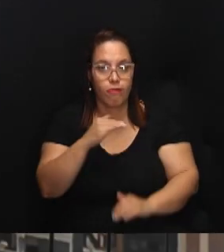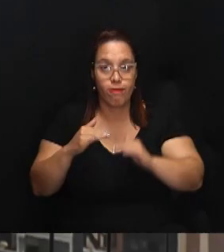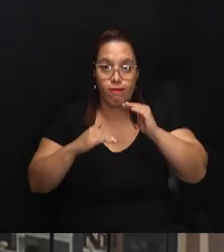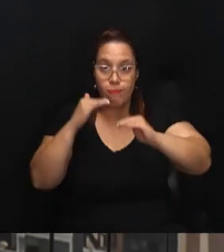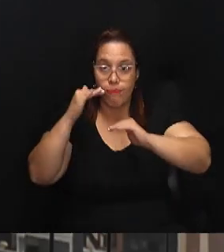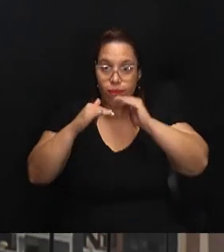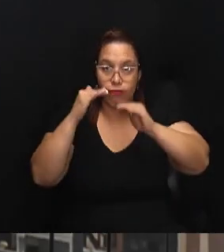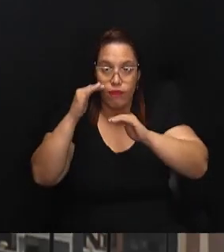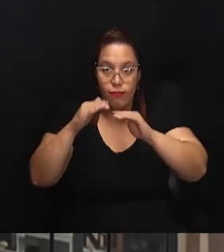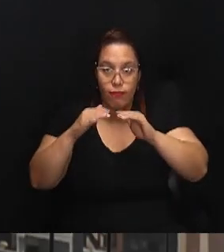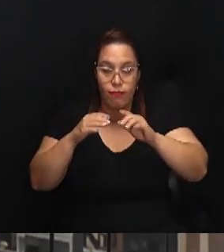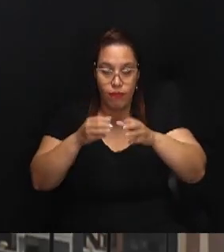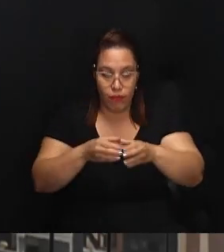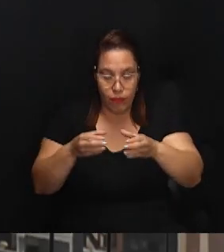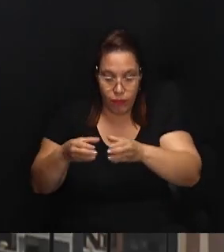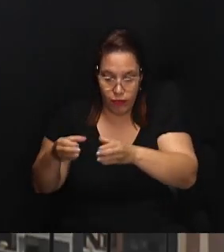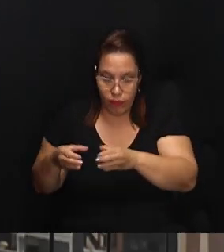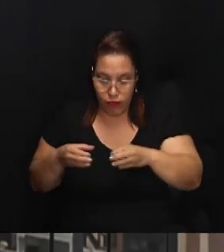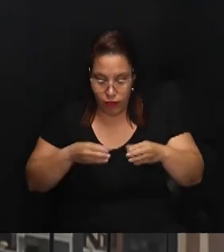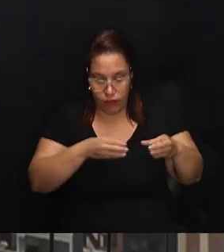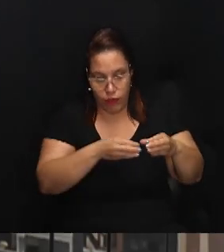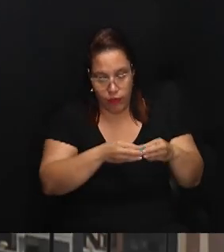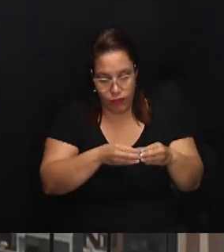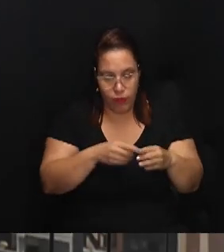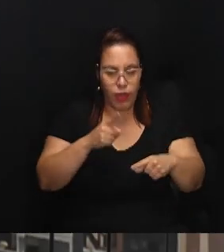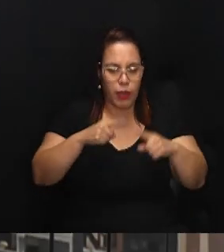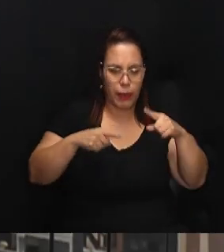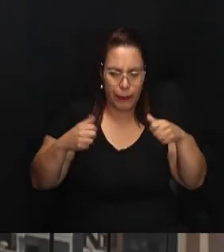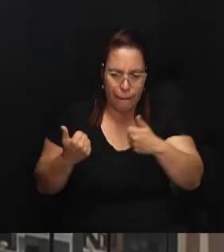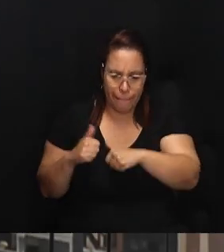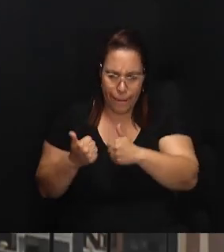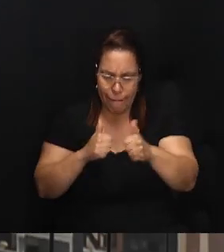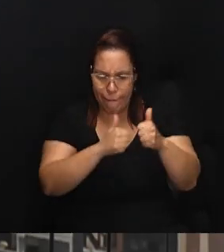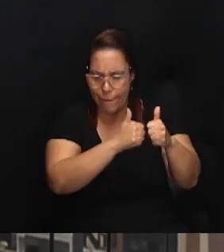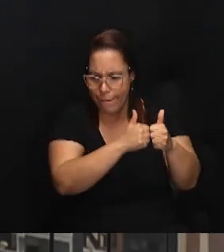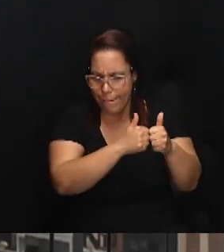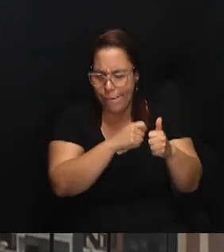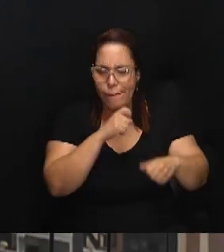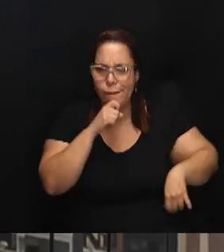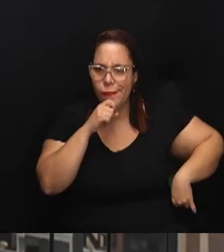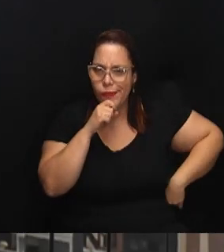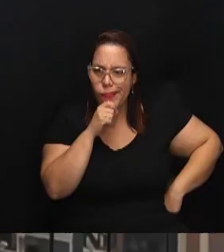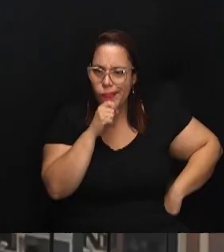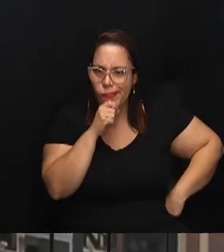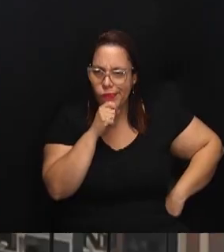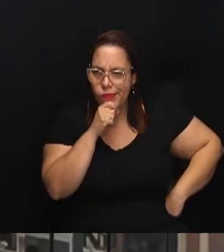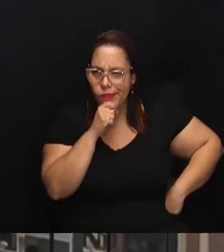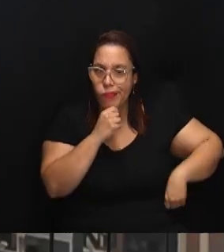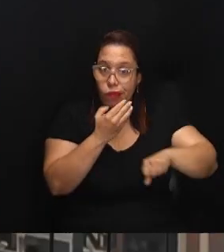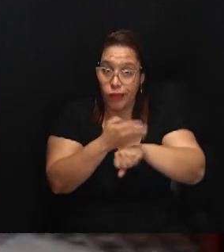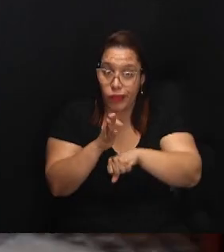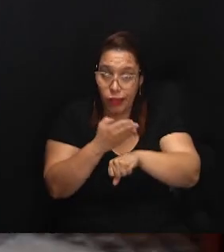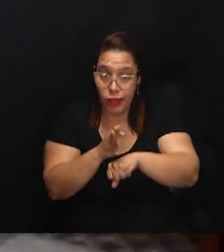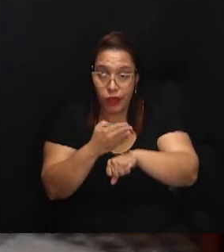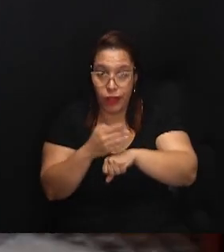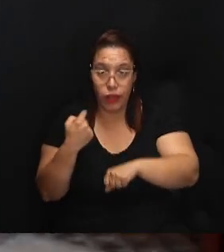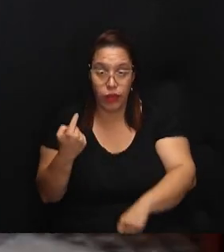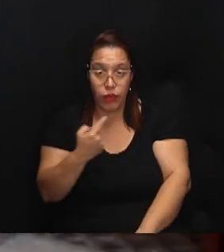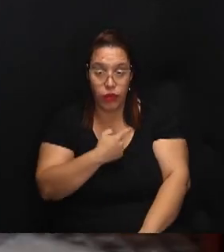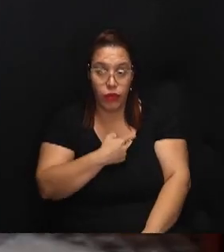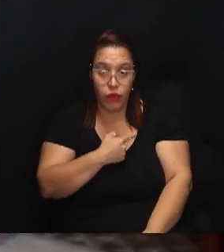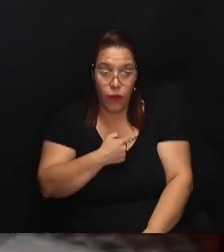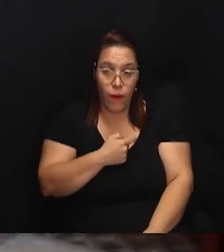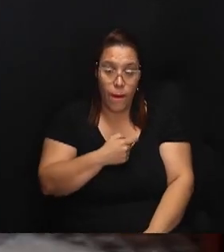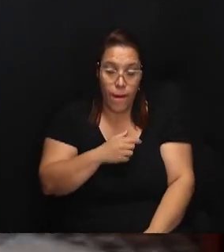Isso, nós tivemos que desenvolver uma série de plataformas para conseguir analisar e treinar, né,